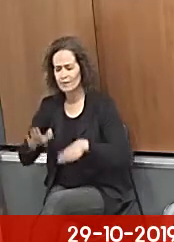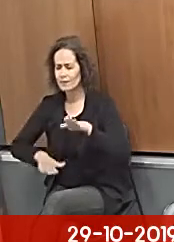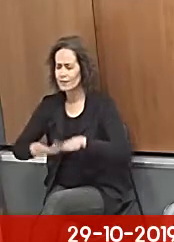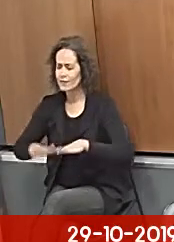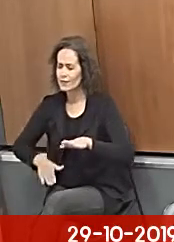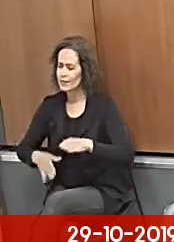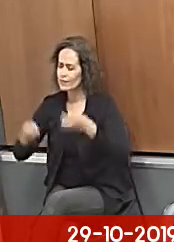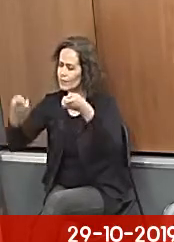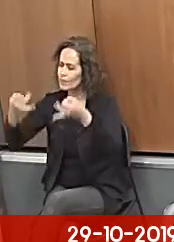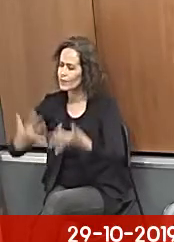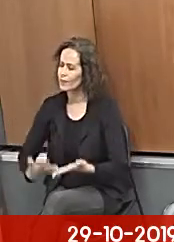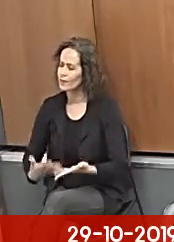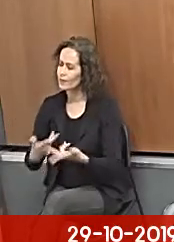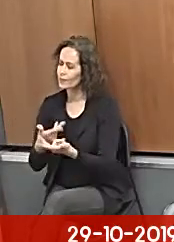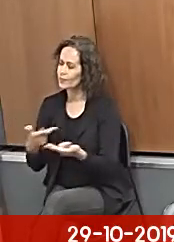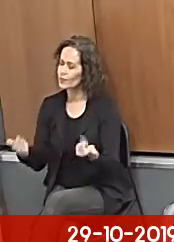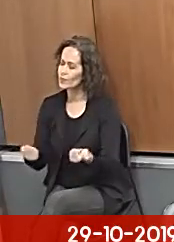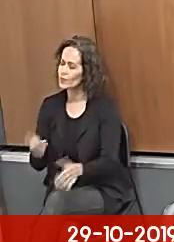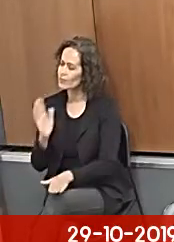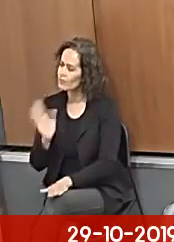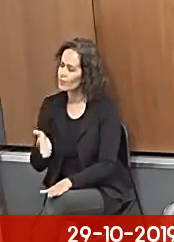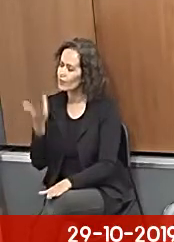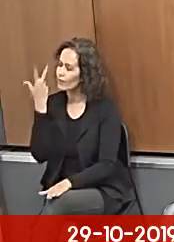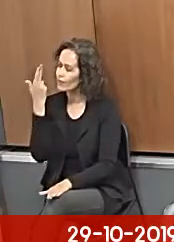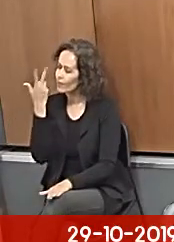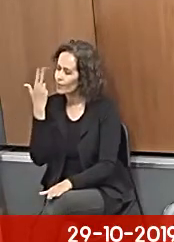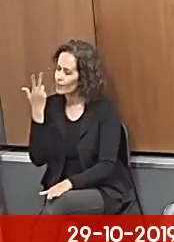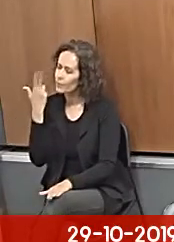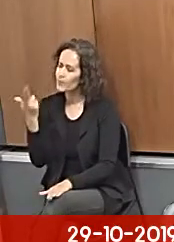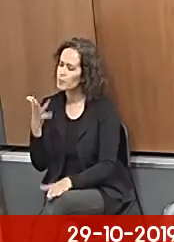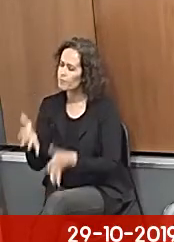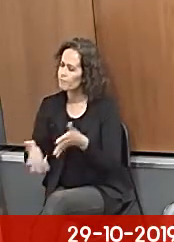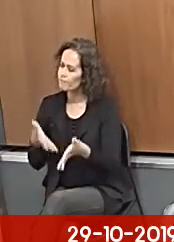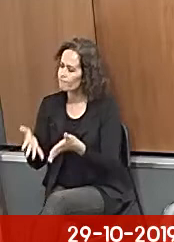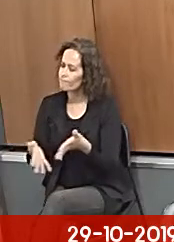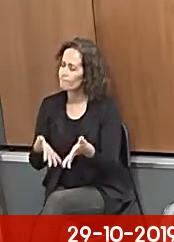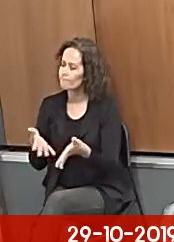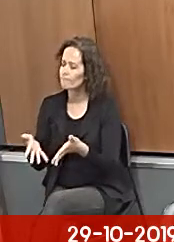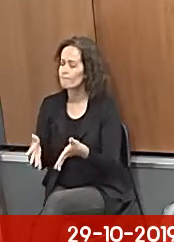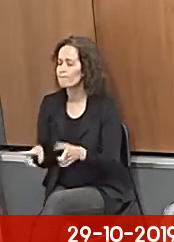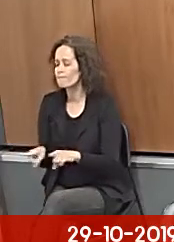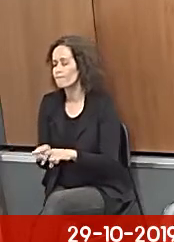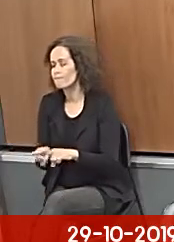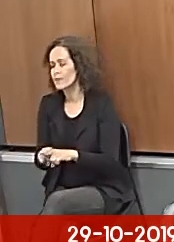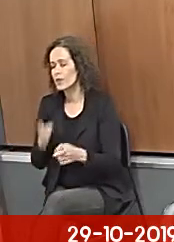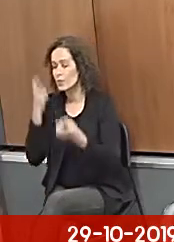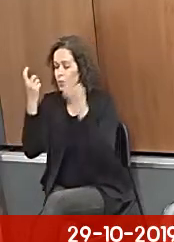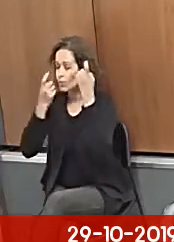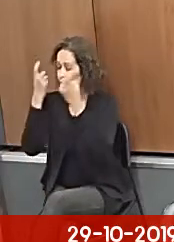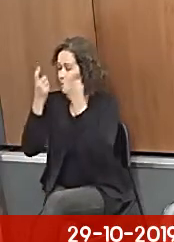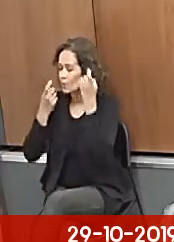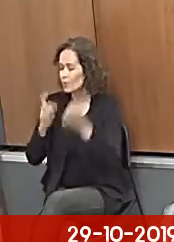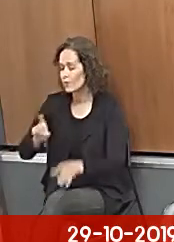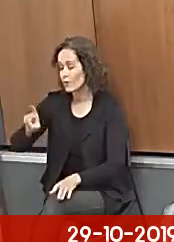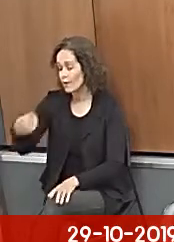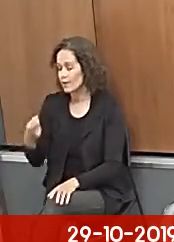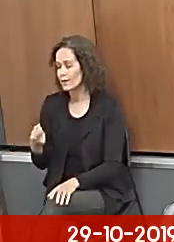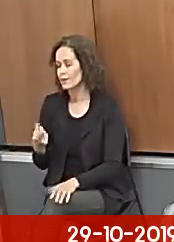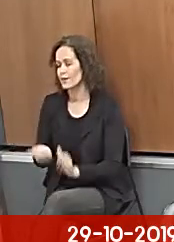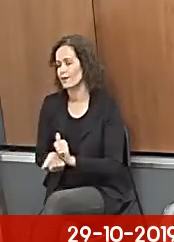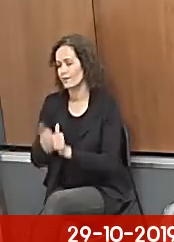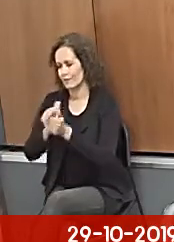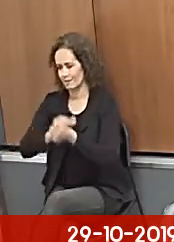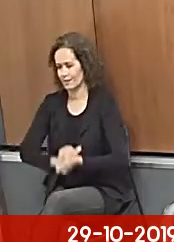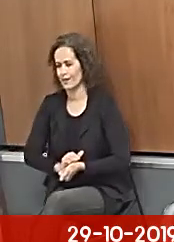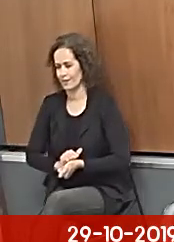mas que já é comum essa fala, e é uma coisa que me preocupa como ex-atleta. Eu